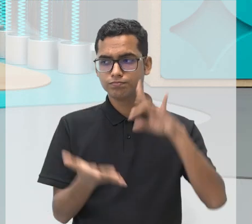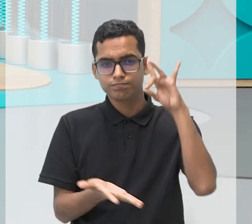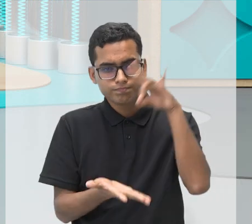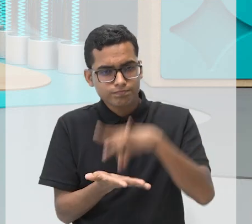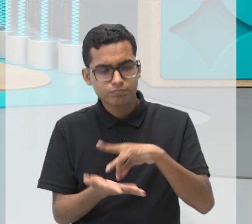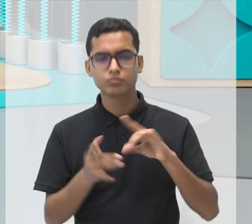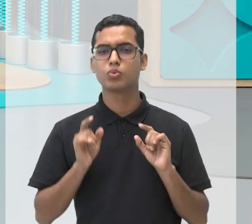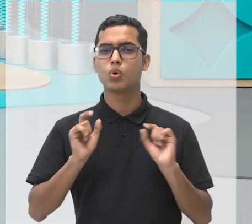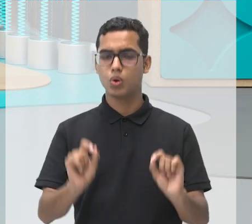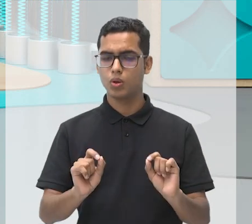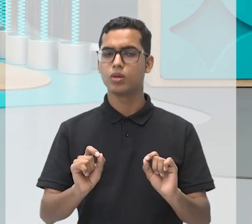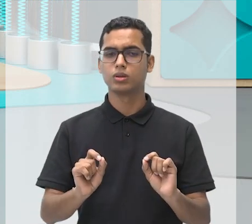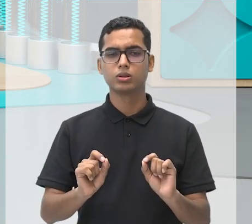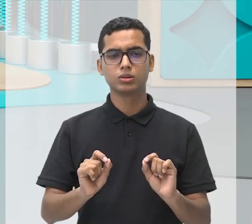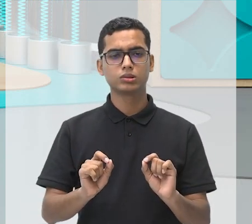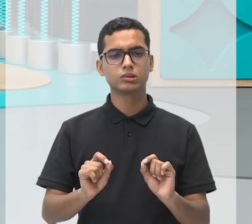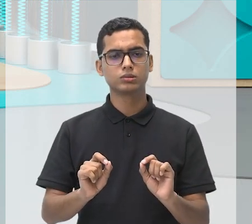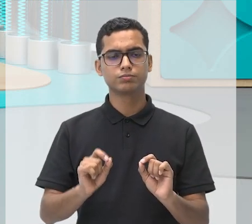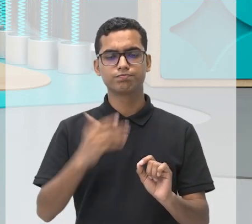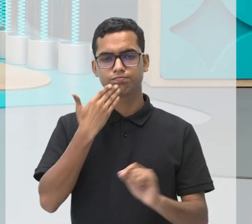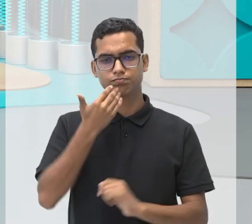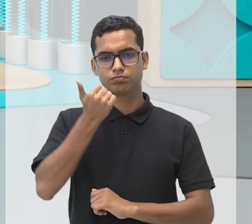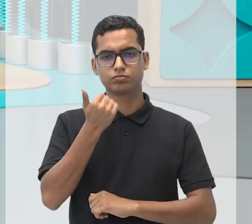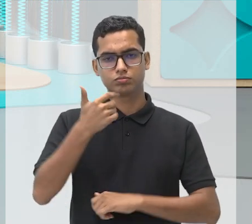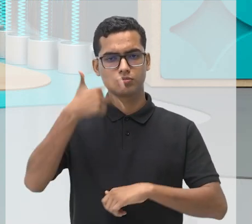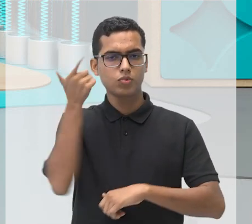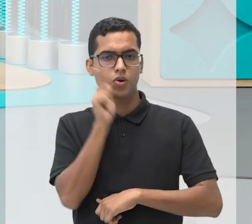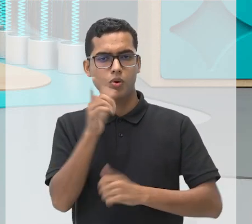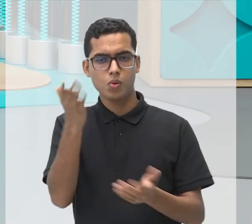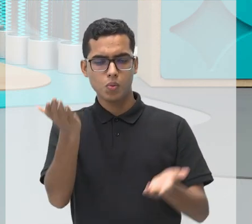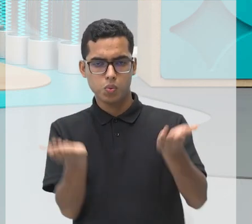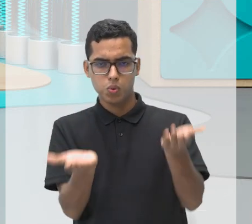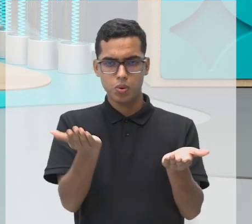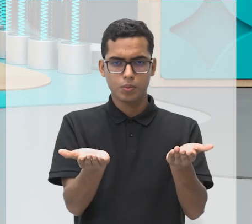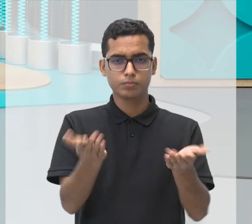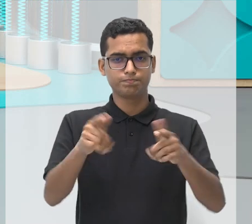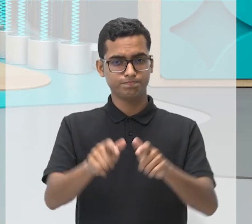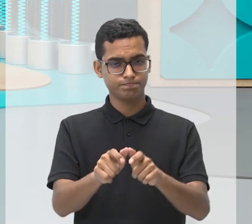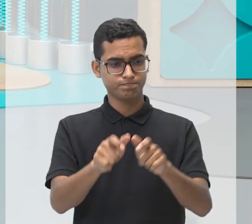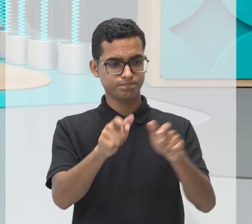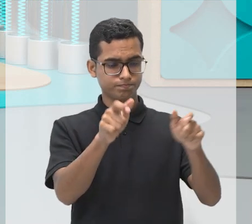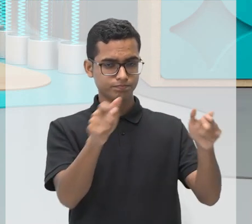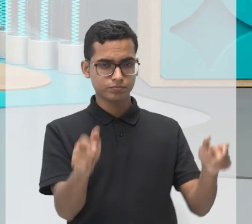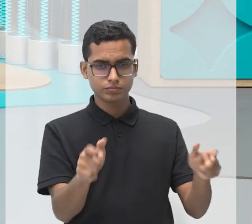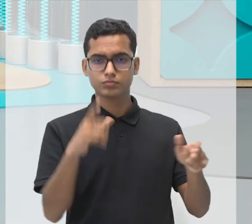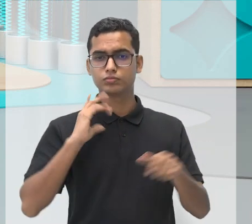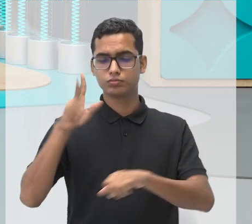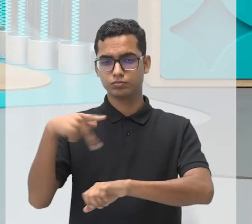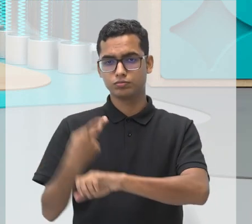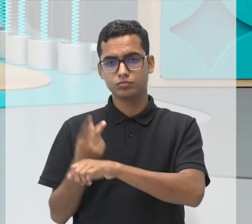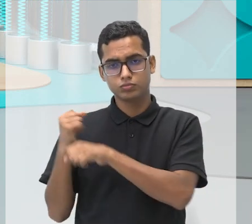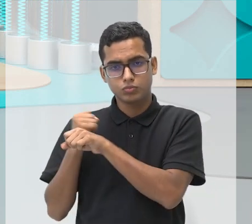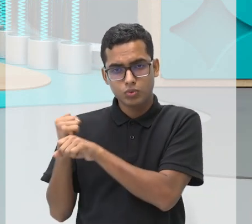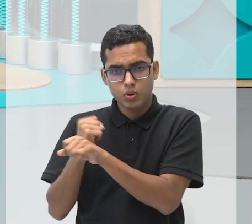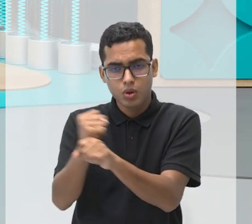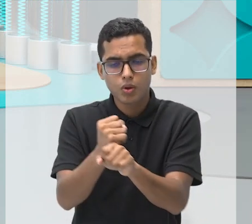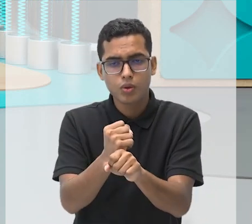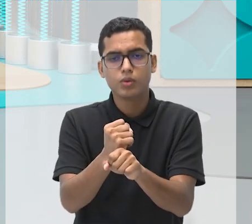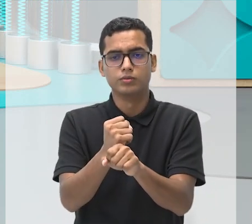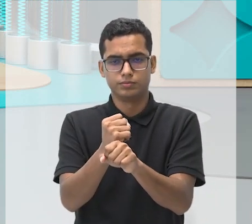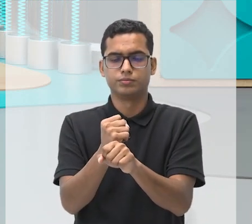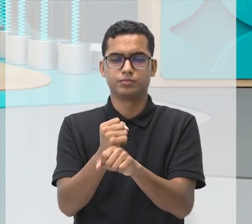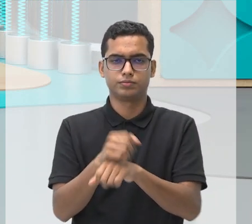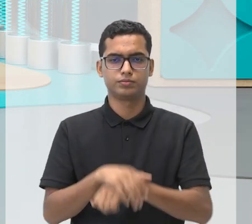ser trabalhado, às vezes, não é a maioria, né, mas com o passar dos anos ali,